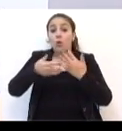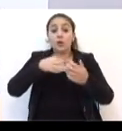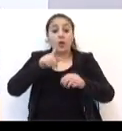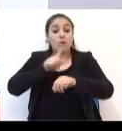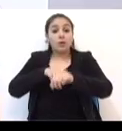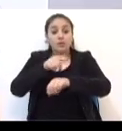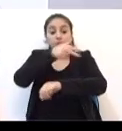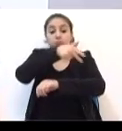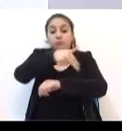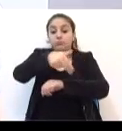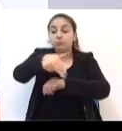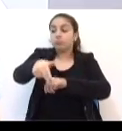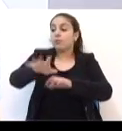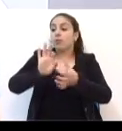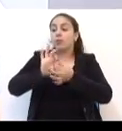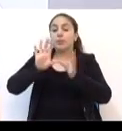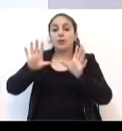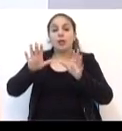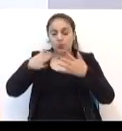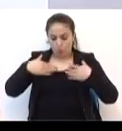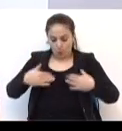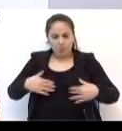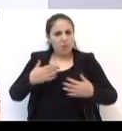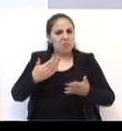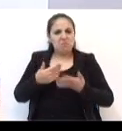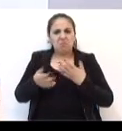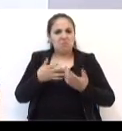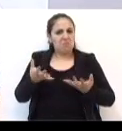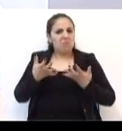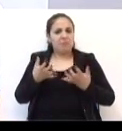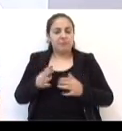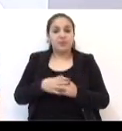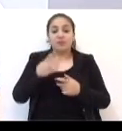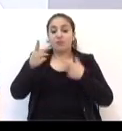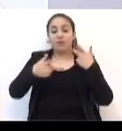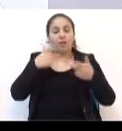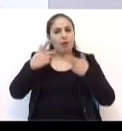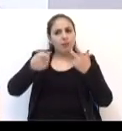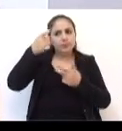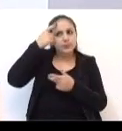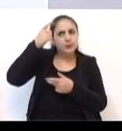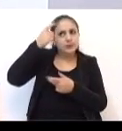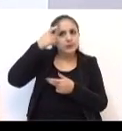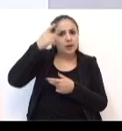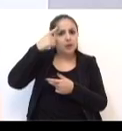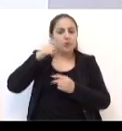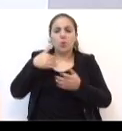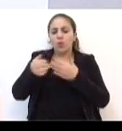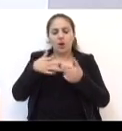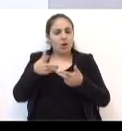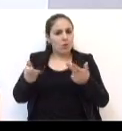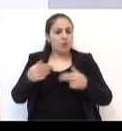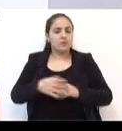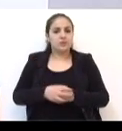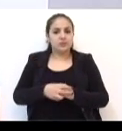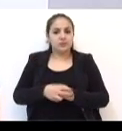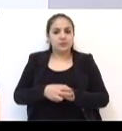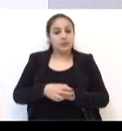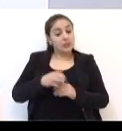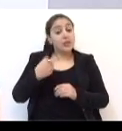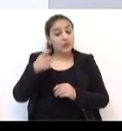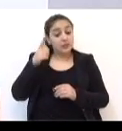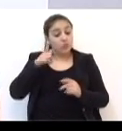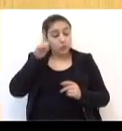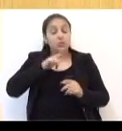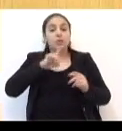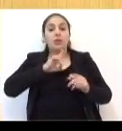quisermos, ter a liberdade de andar, de vestir, de falar, de pensar o que a gente quer e ser